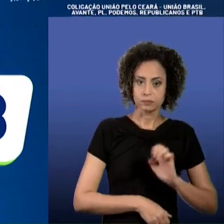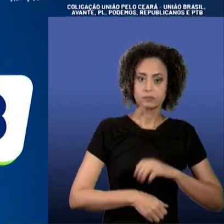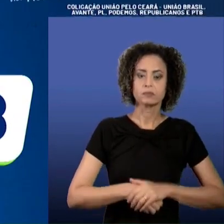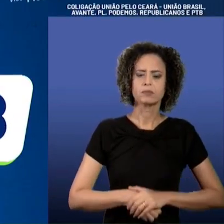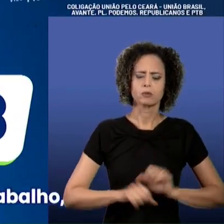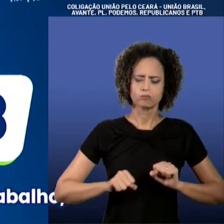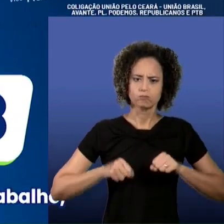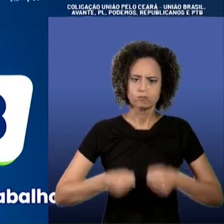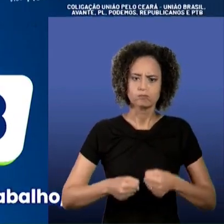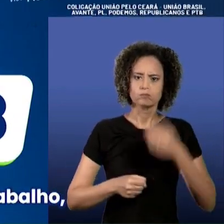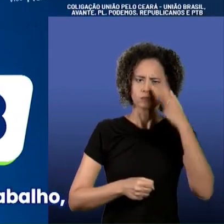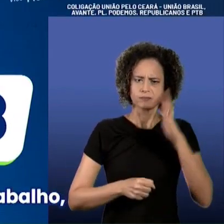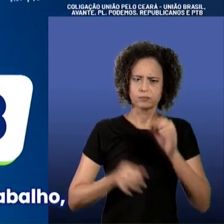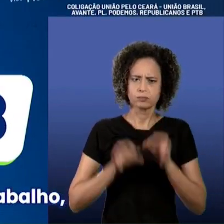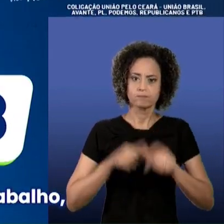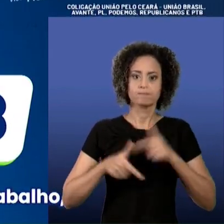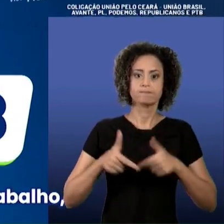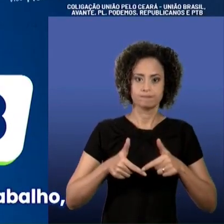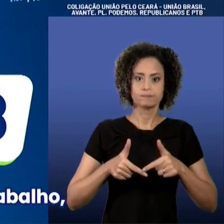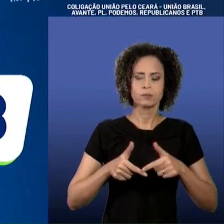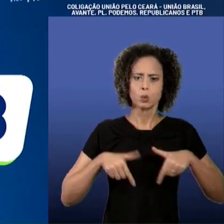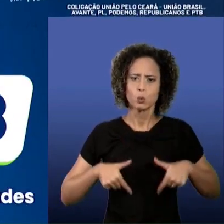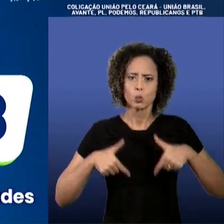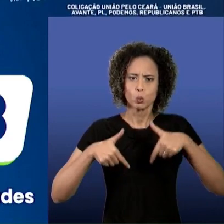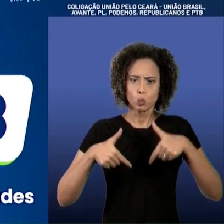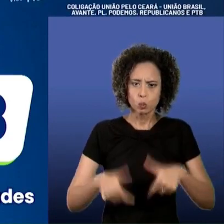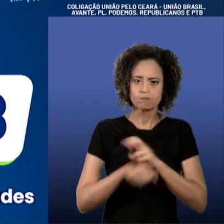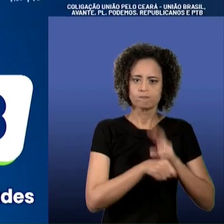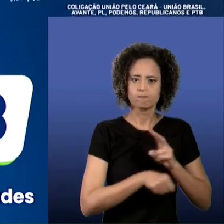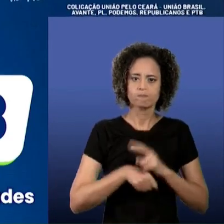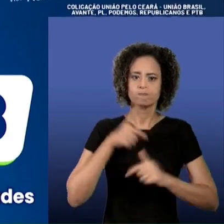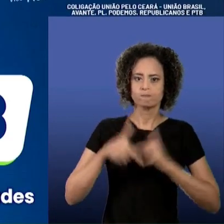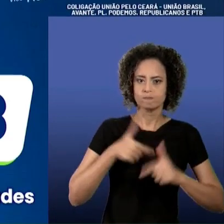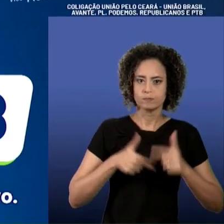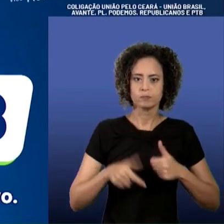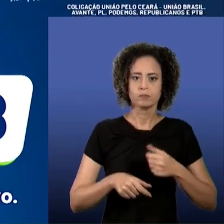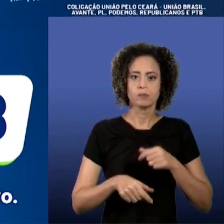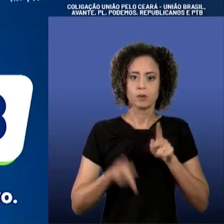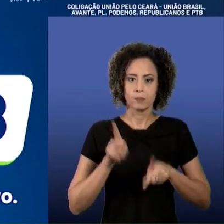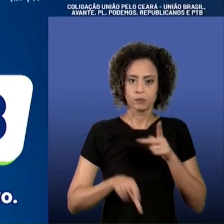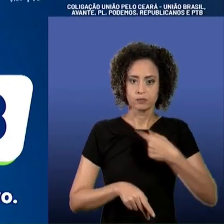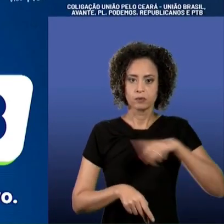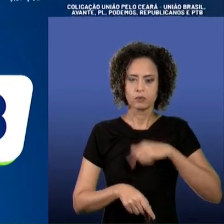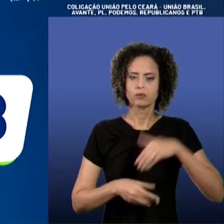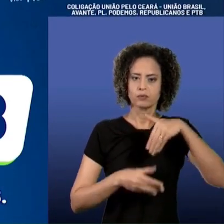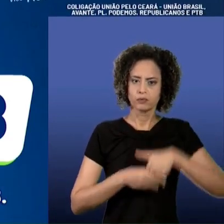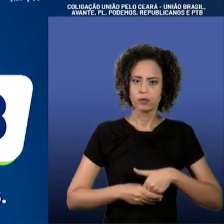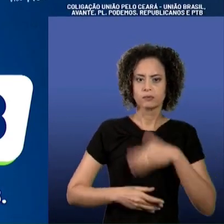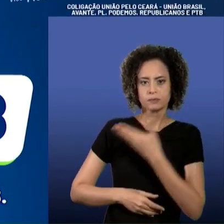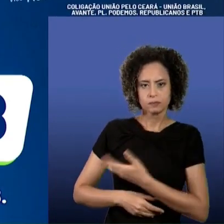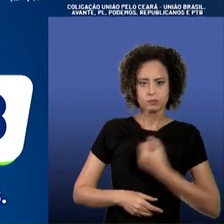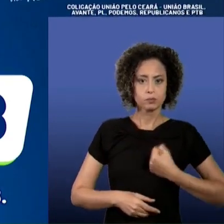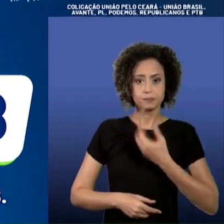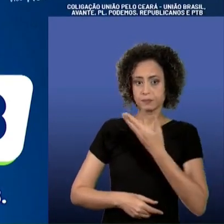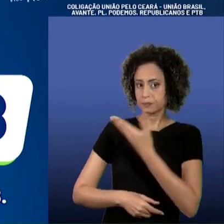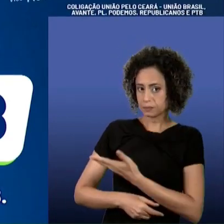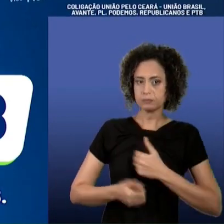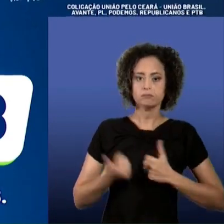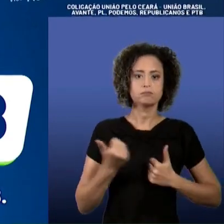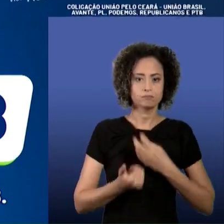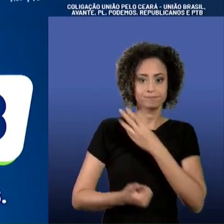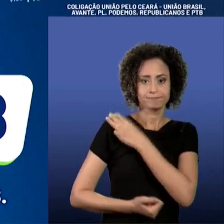deputado estadual, em defesa da fé, da justiça e do trabalho. Lutarei por maiores oportunidades de trabalho para o nosso povo. Vote Eliakim